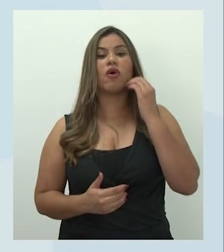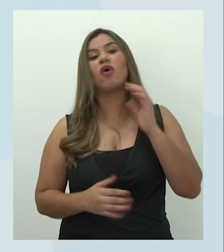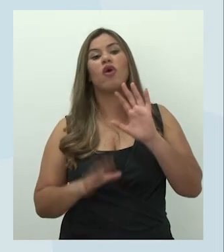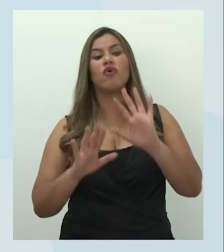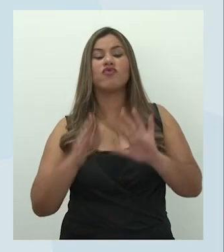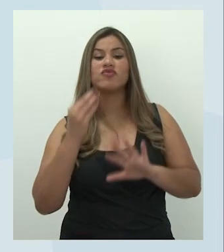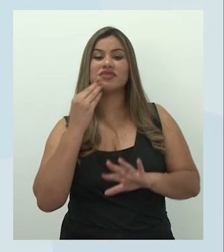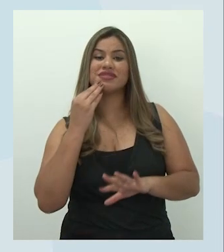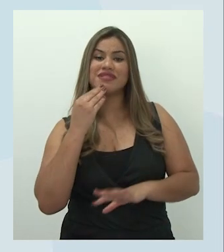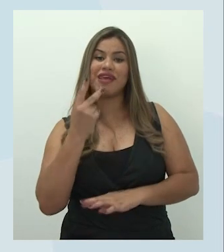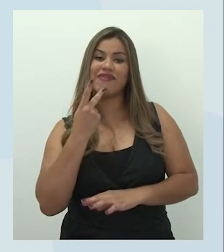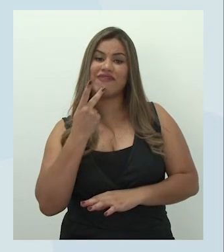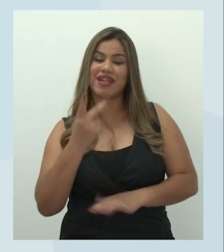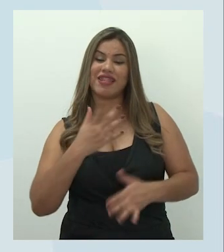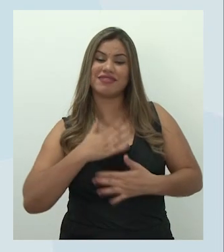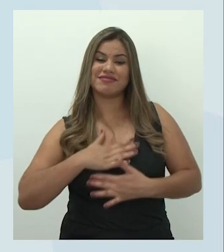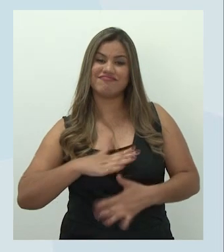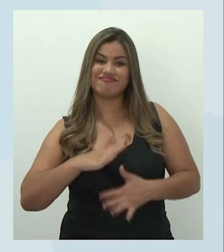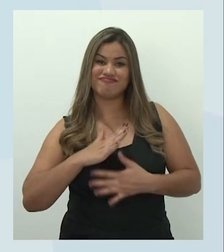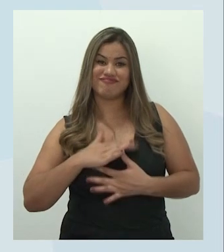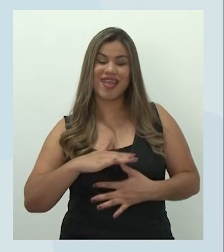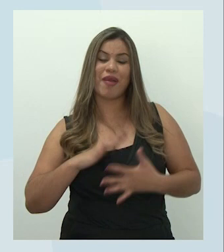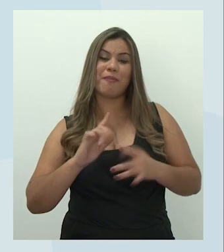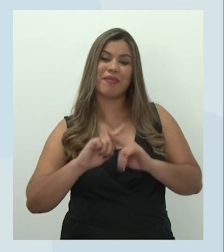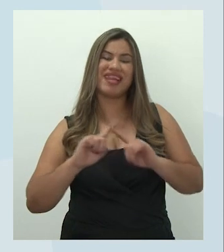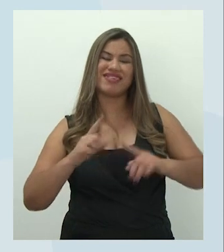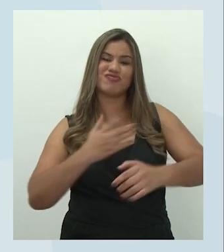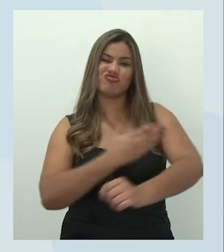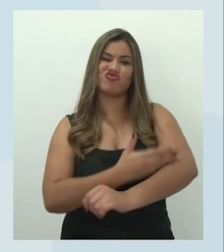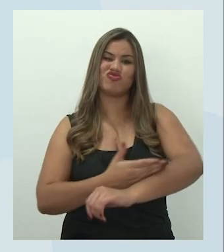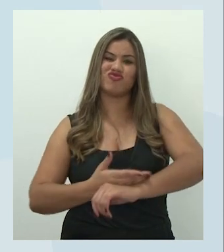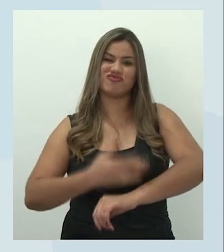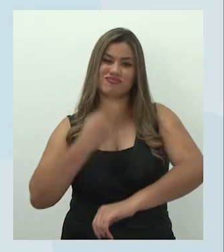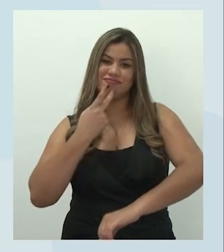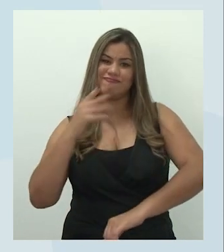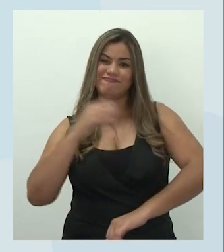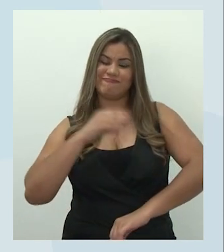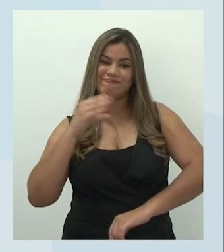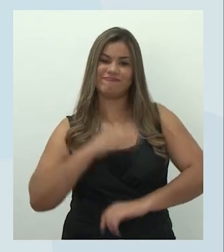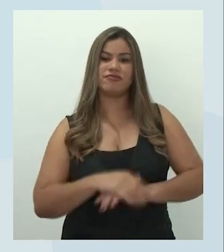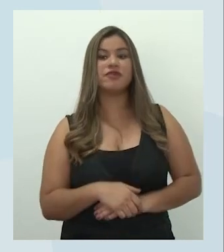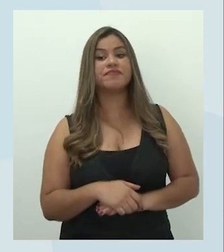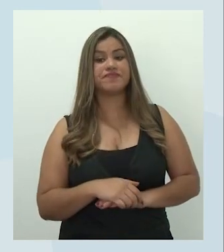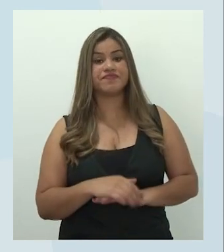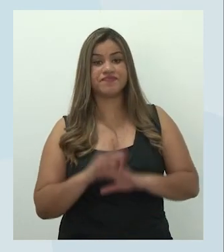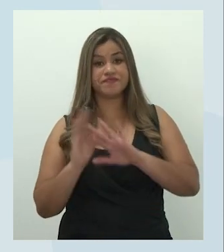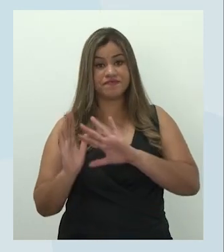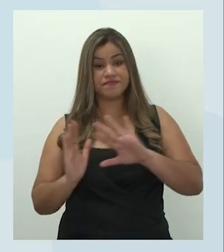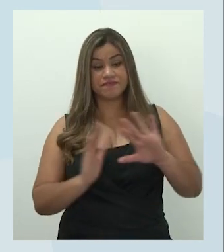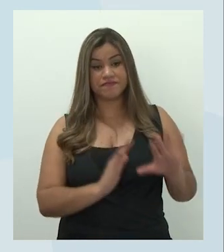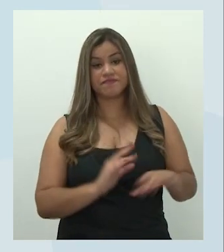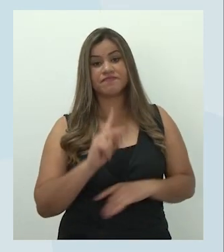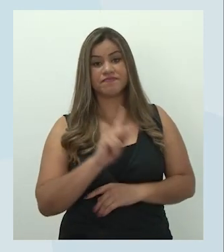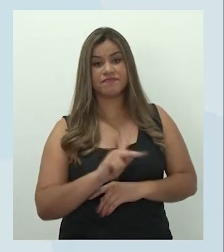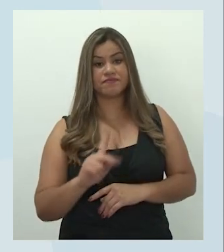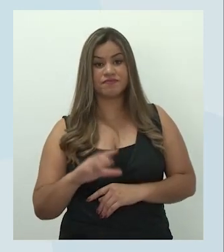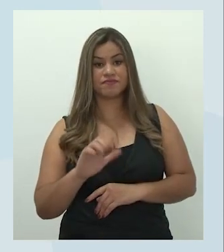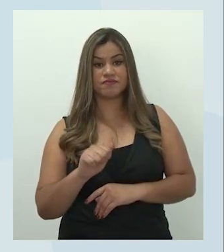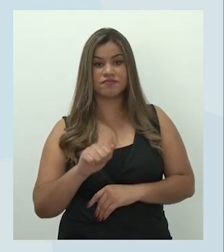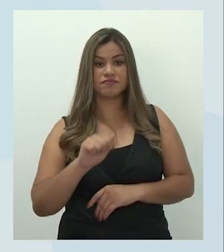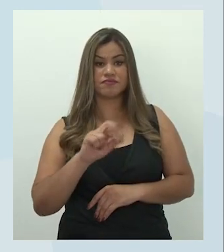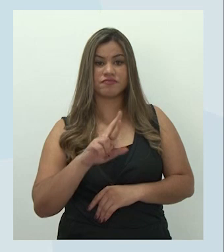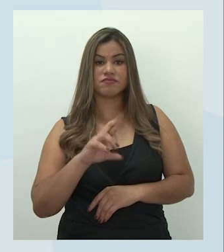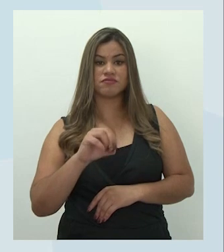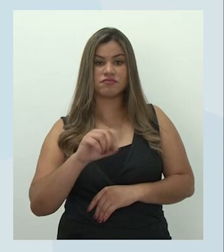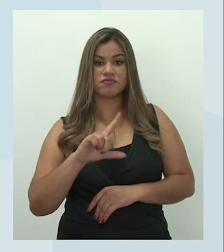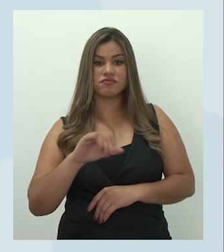mais devagar. É meu jeito de ser. Então, a professora Carolina fez uma atividade com seus alunos